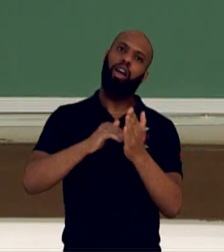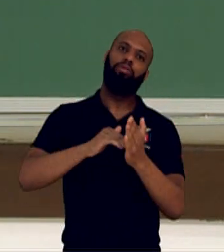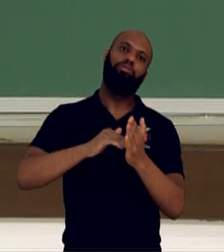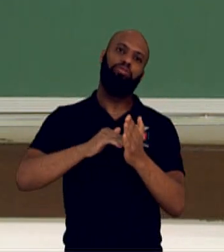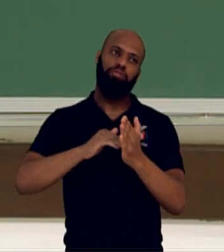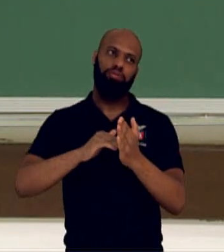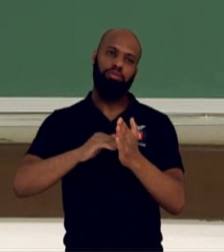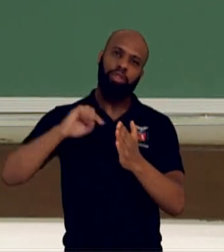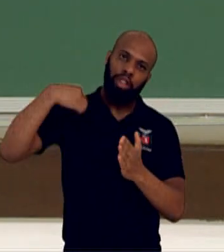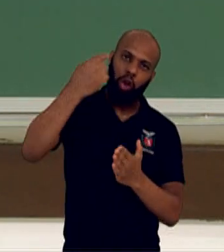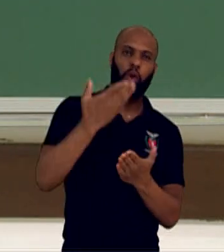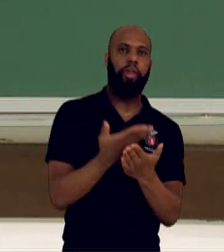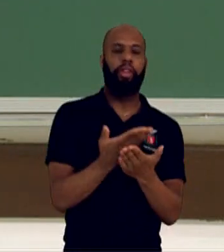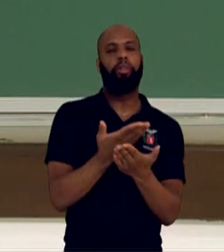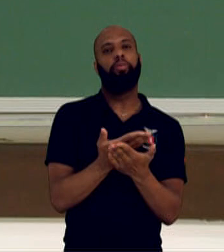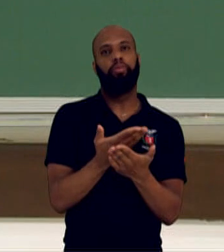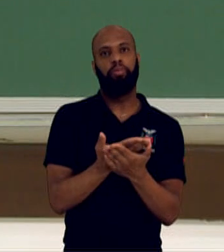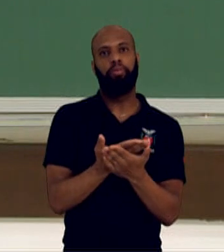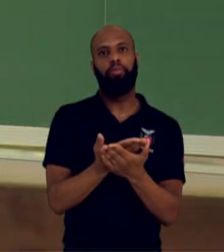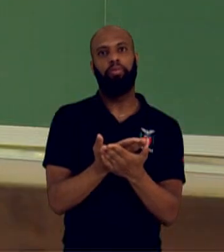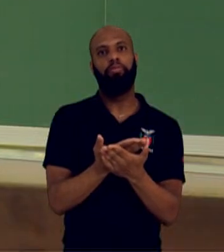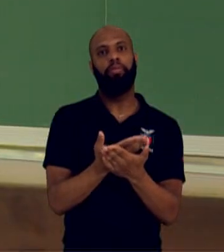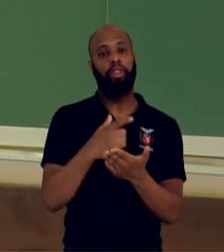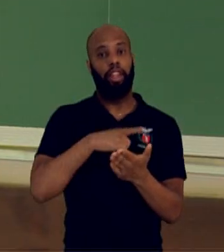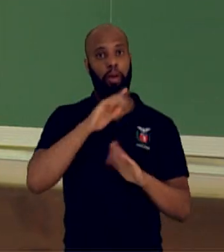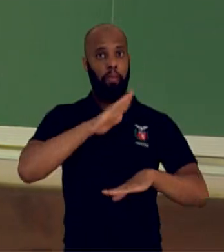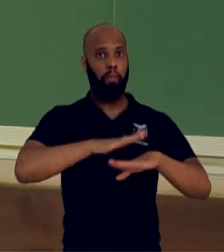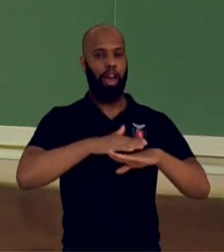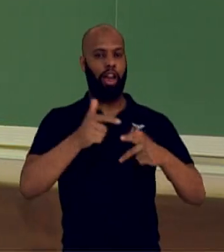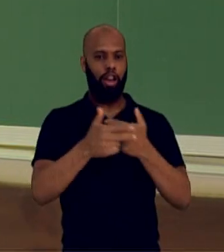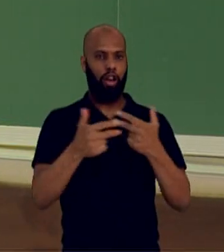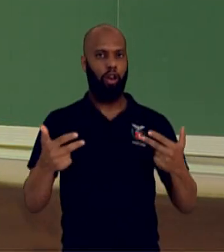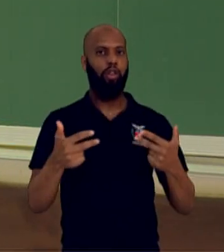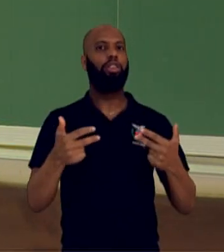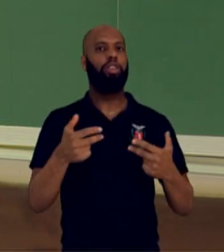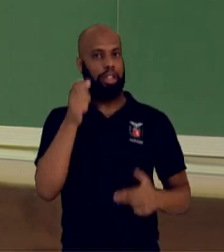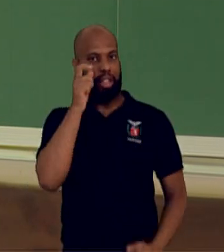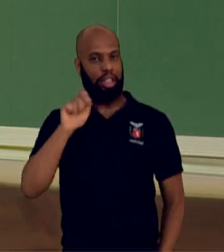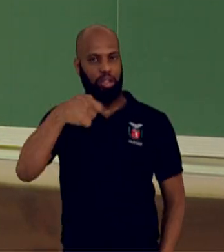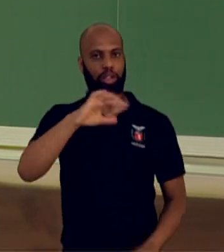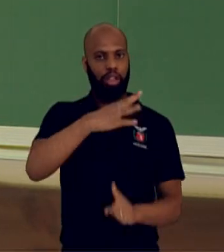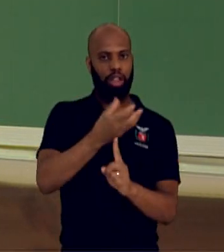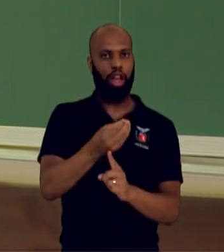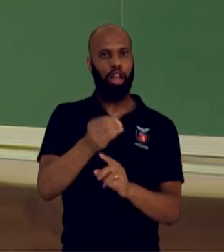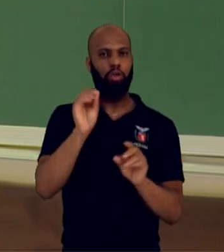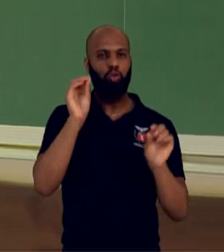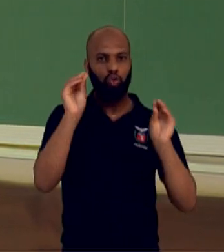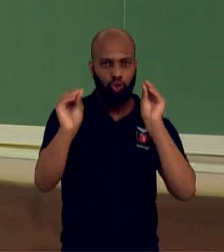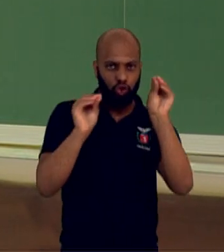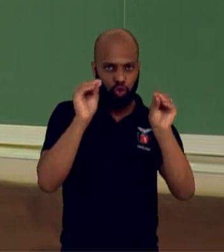voltamos na próxima aula com mais coisas interessantes sobre arte. Um super beijo para